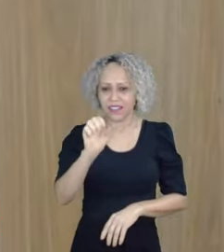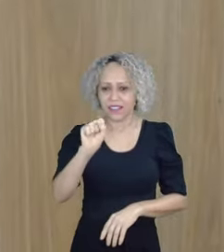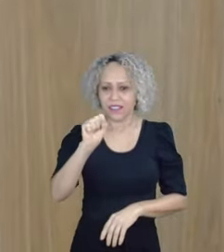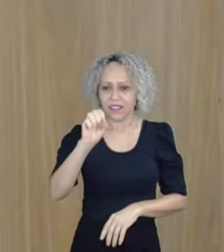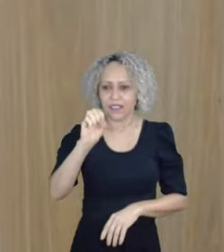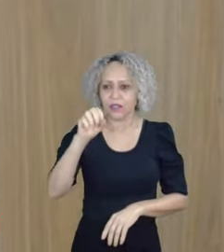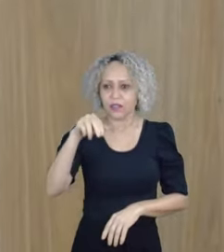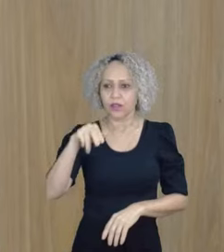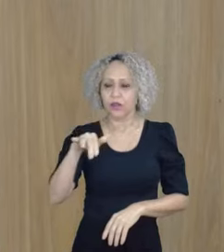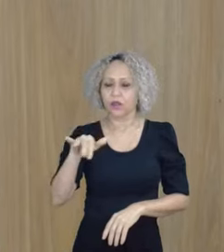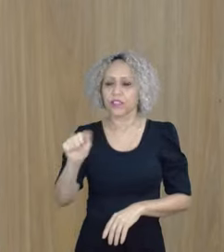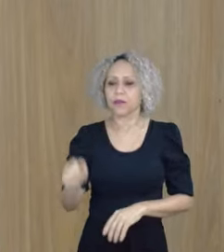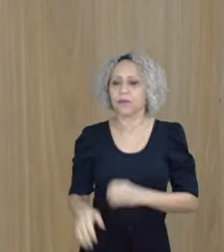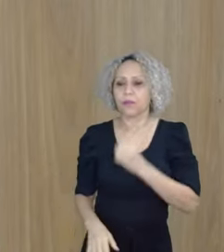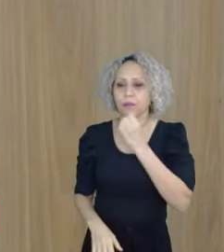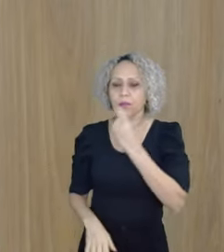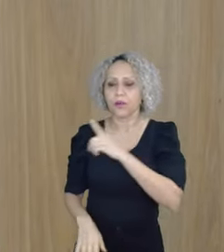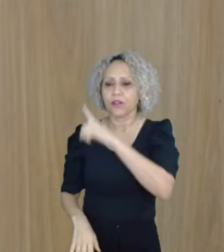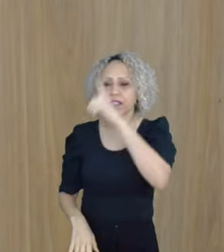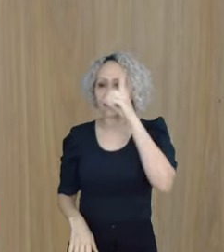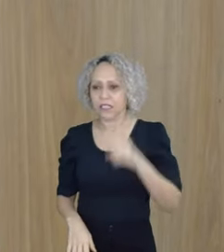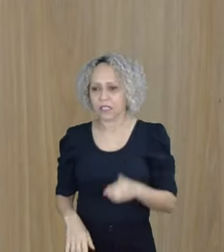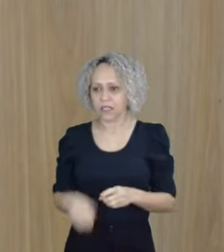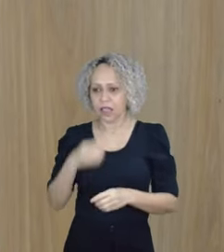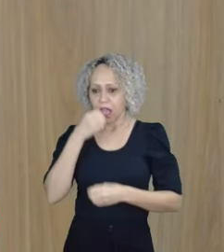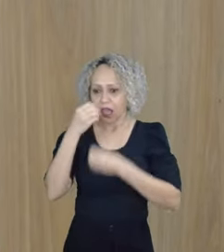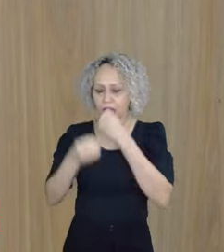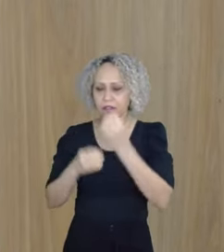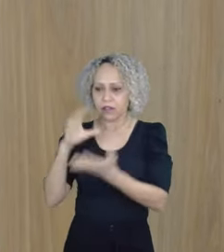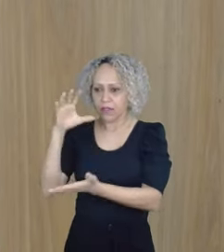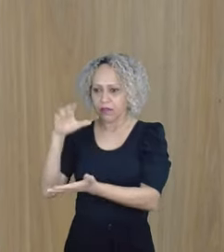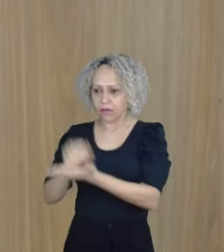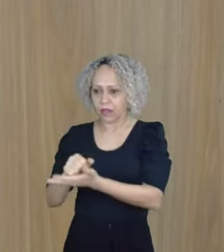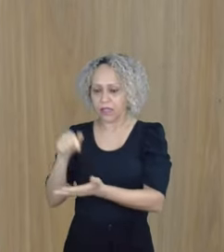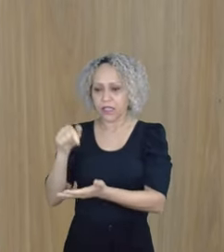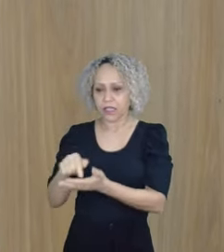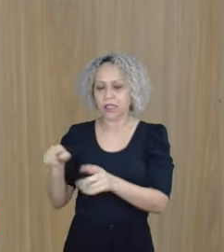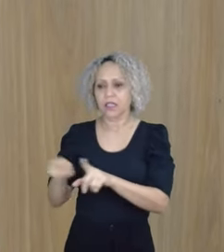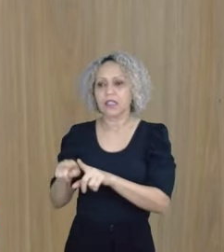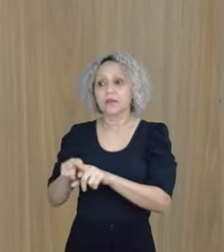dia. Essa entrevista fica gravada aqui e também vira podcast